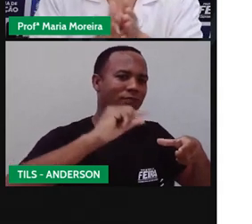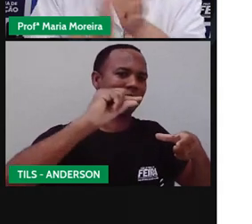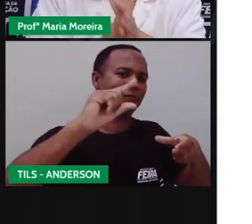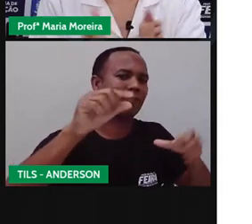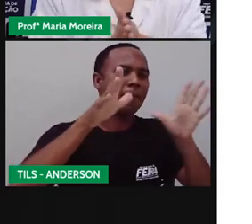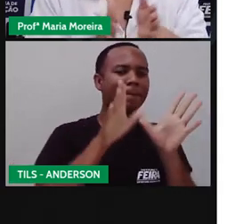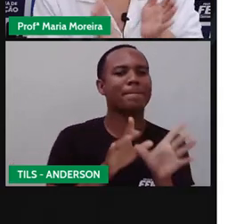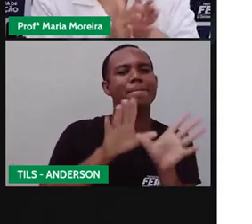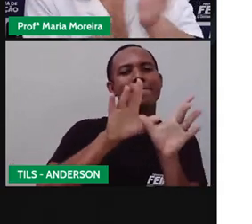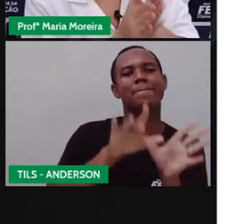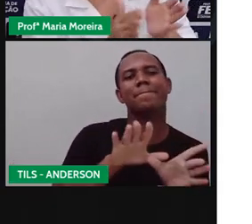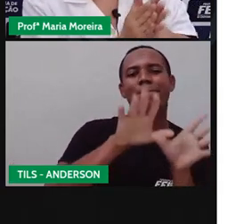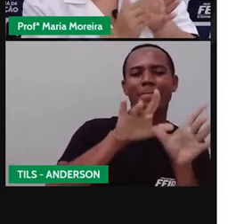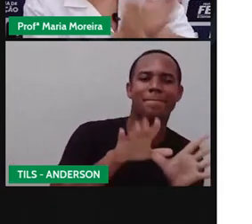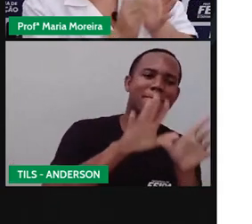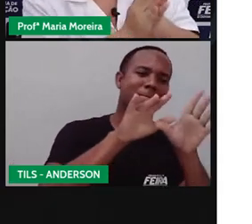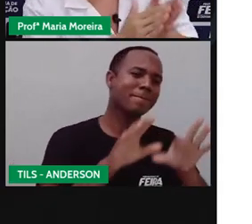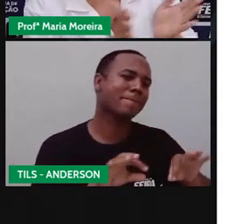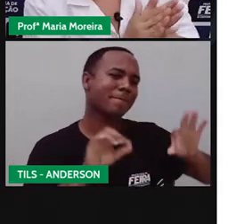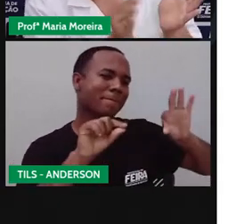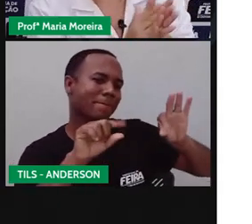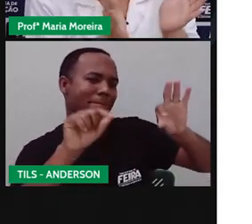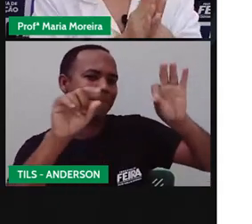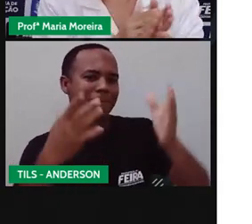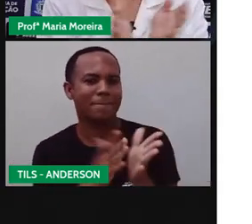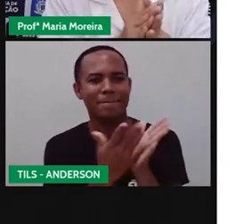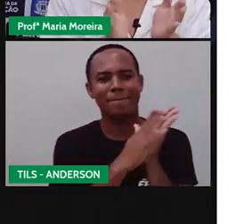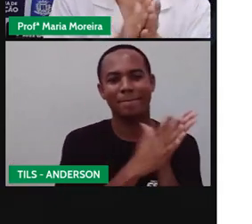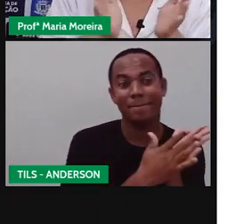fez o ninho e a